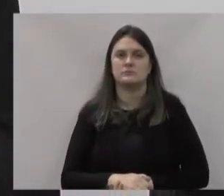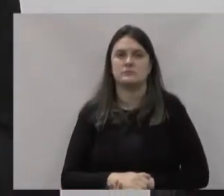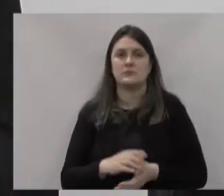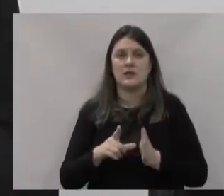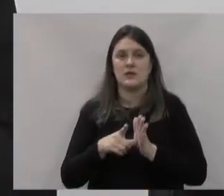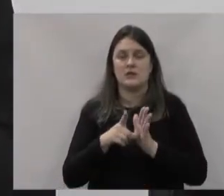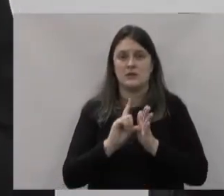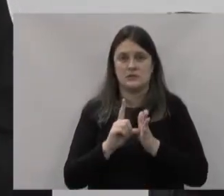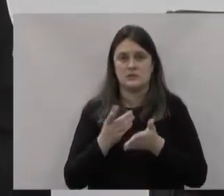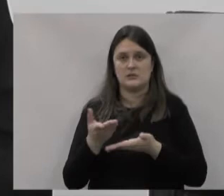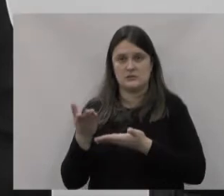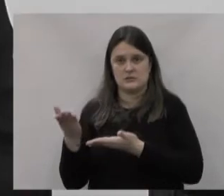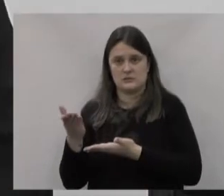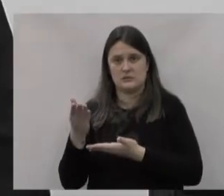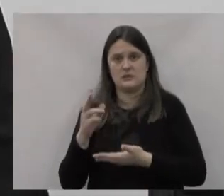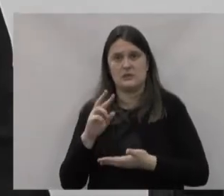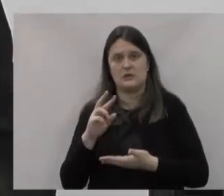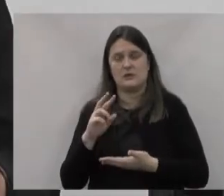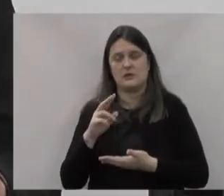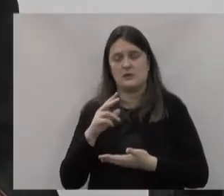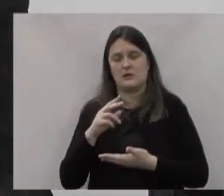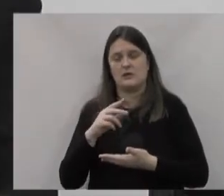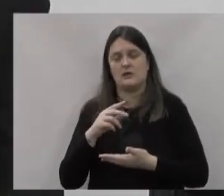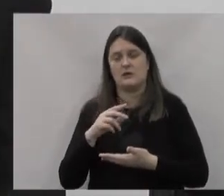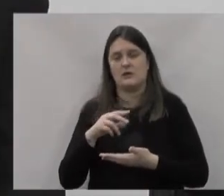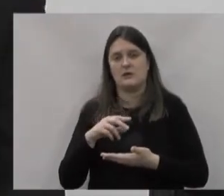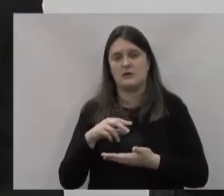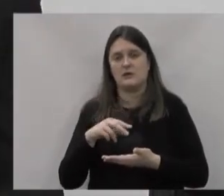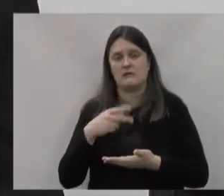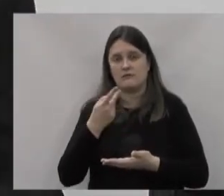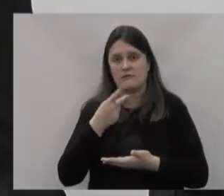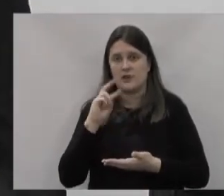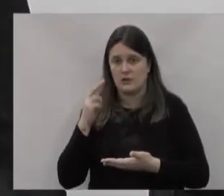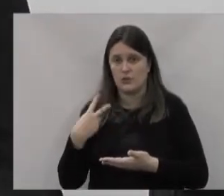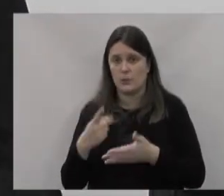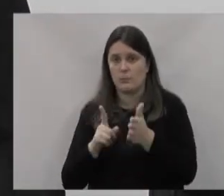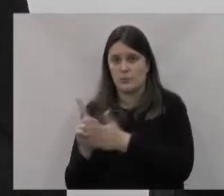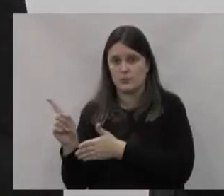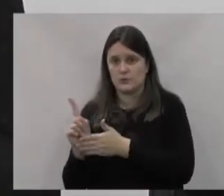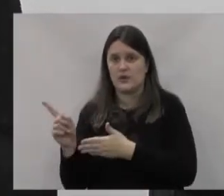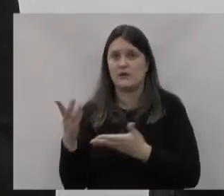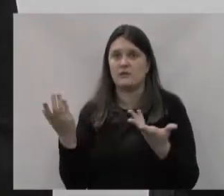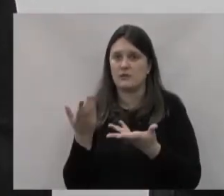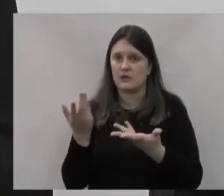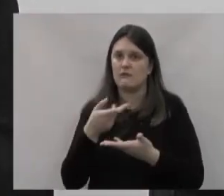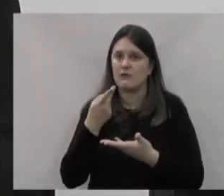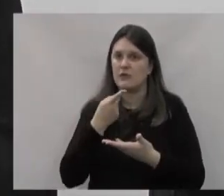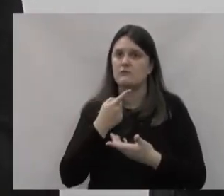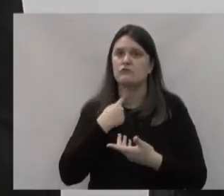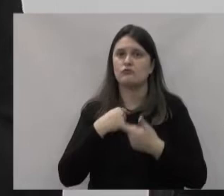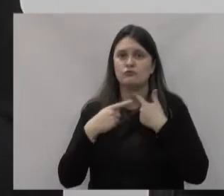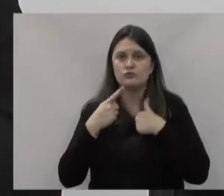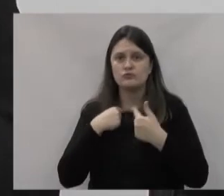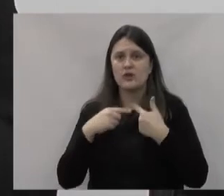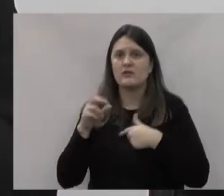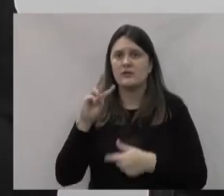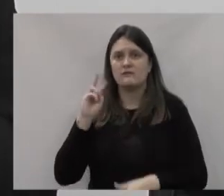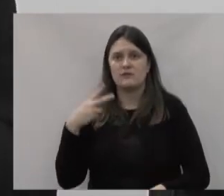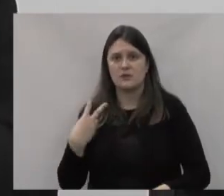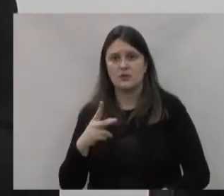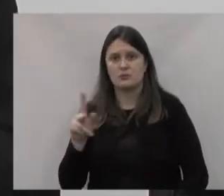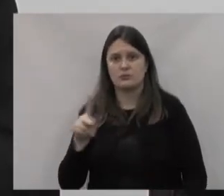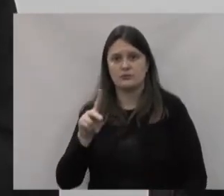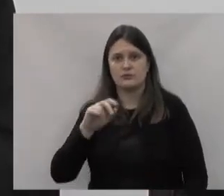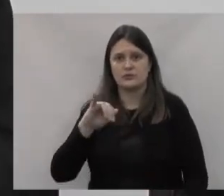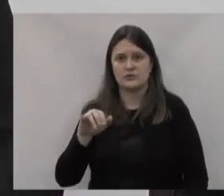Antes de conceder a palavra para algum dos senhores vereadores para questionamento, só quero deixar à vontade o vereador professor